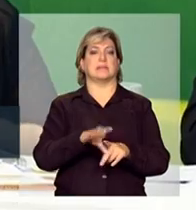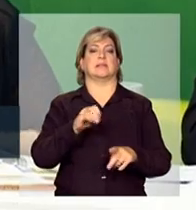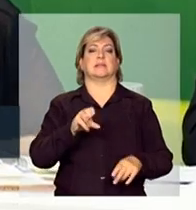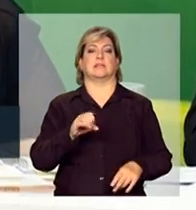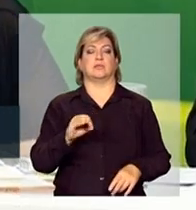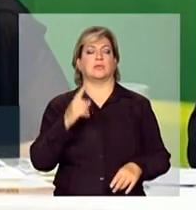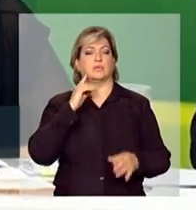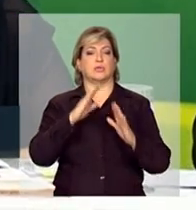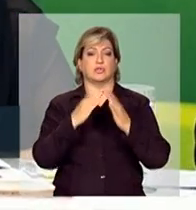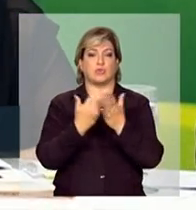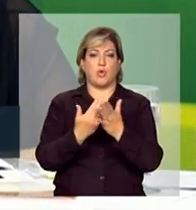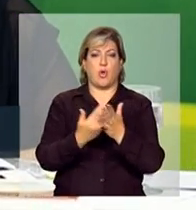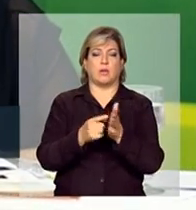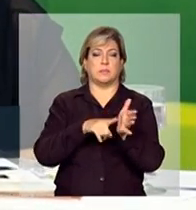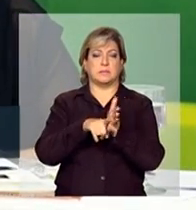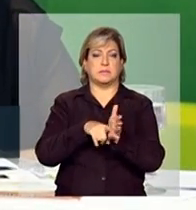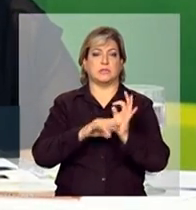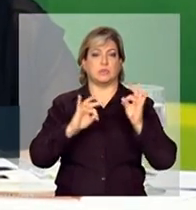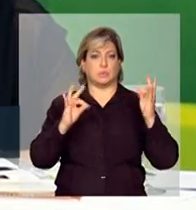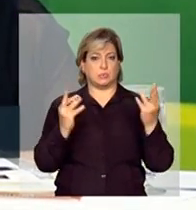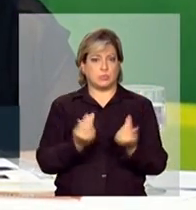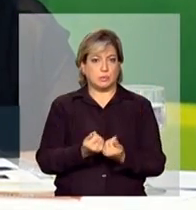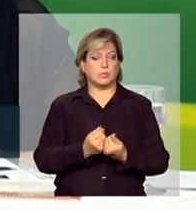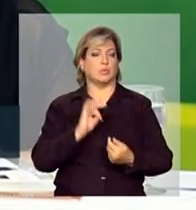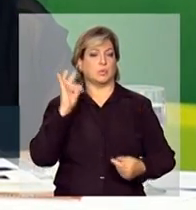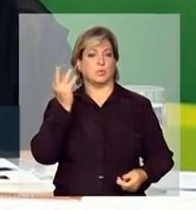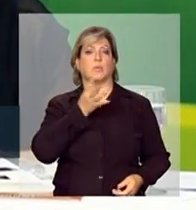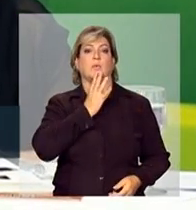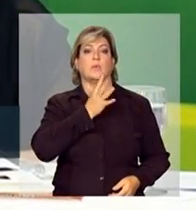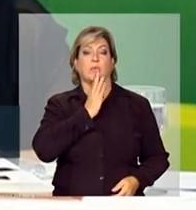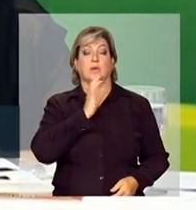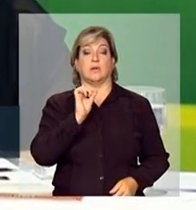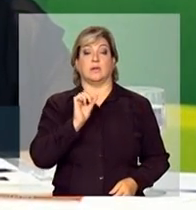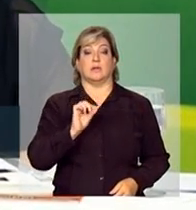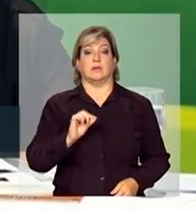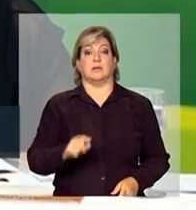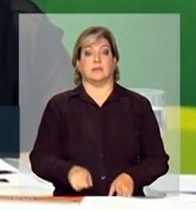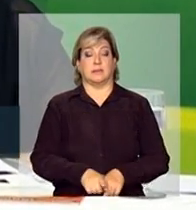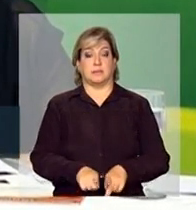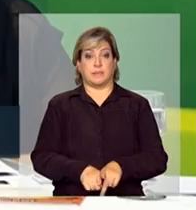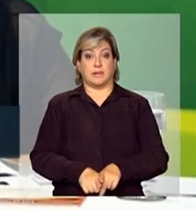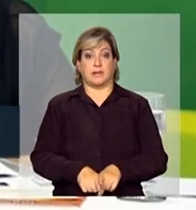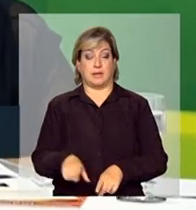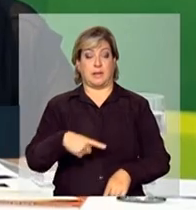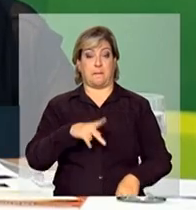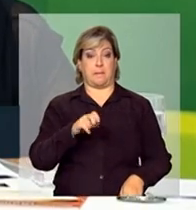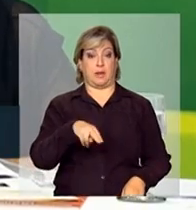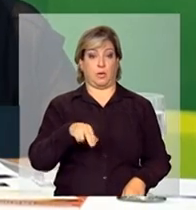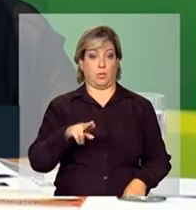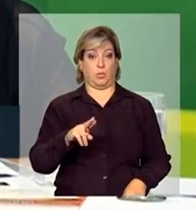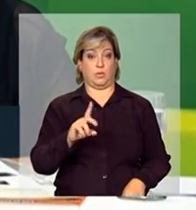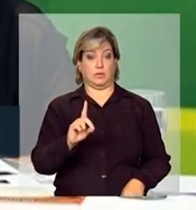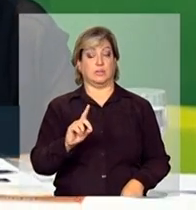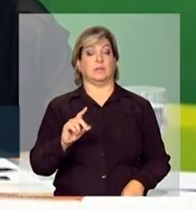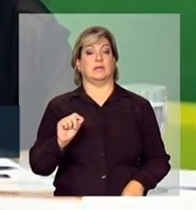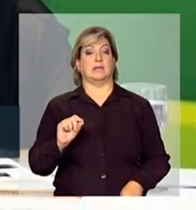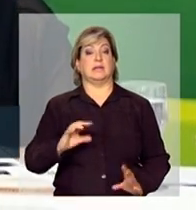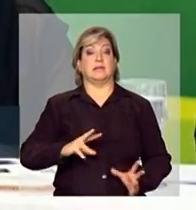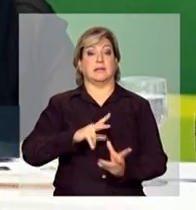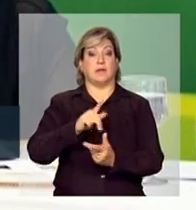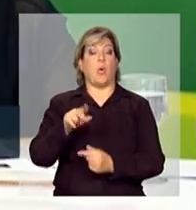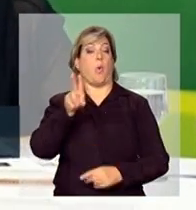são Dados reconhecidos internacionalmente e sistematicamente o penudo Internacional usa